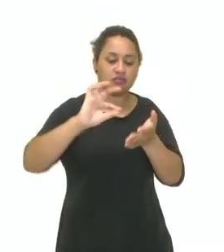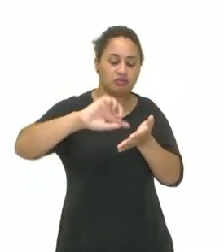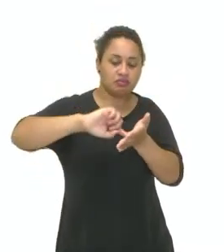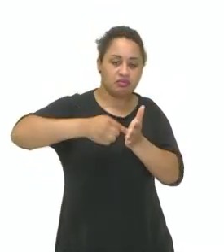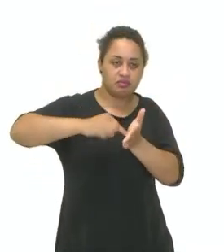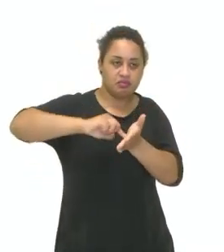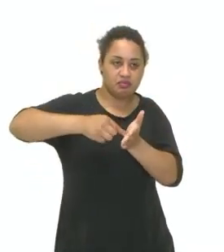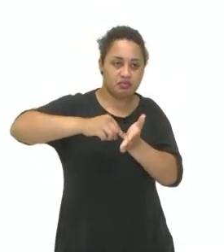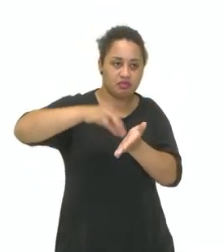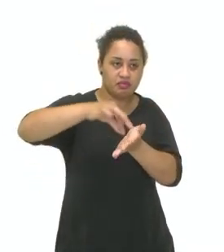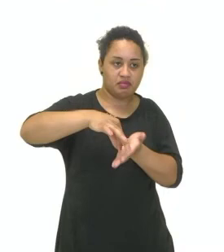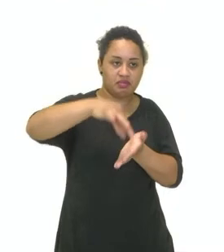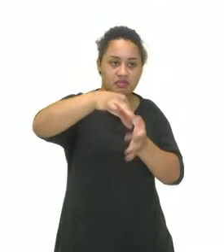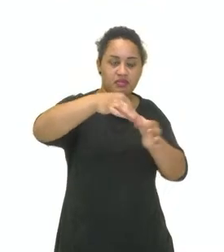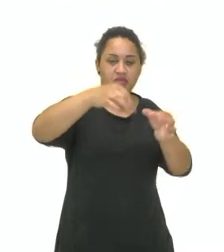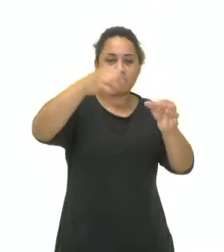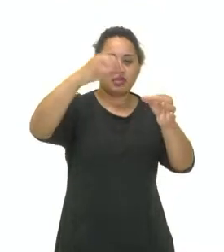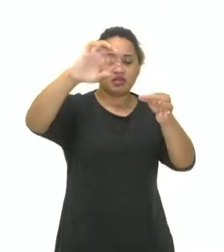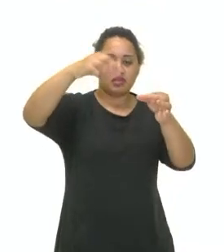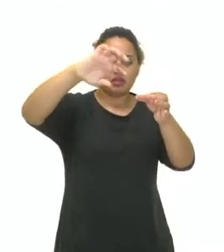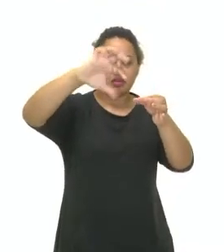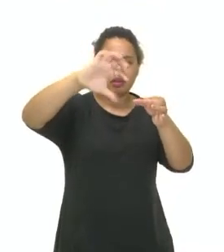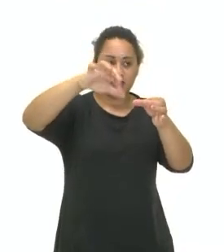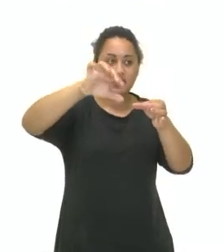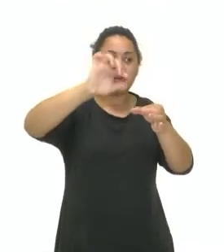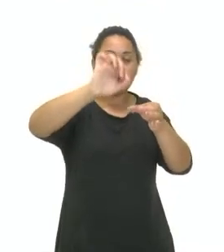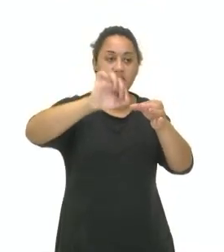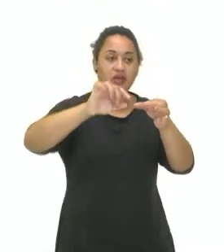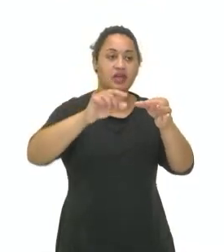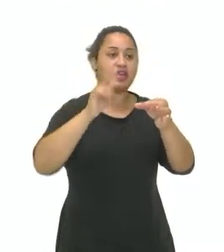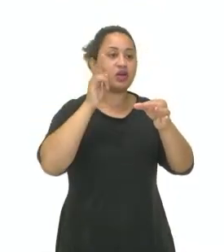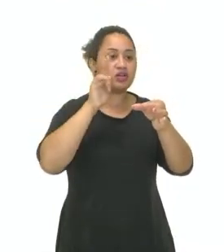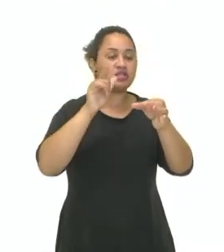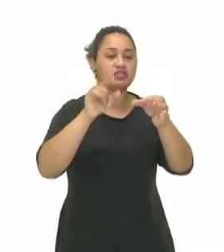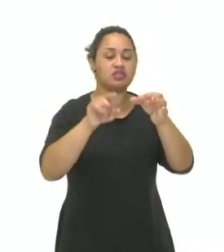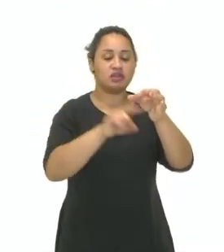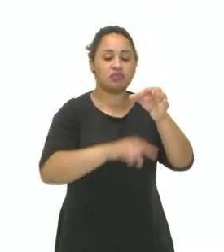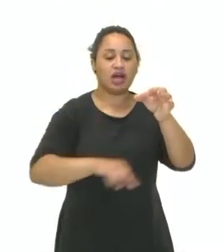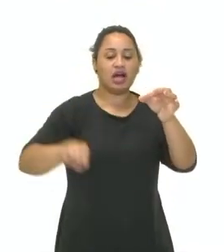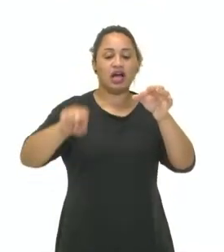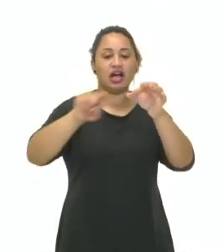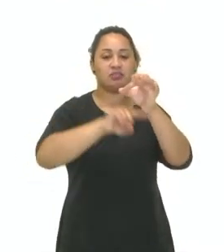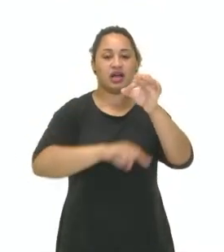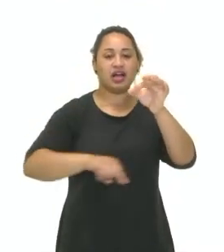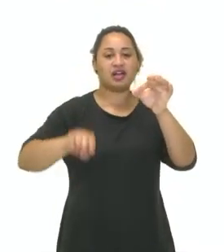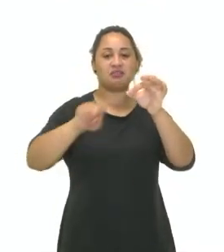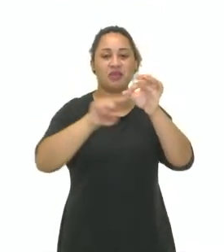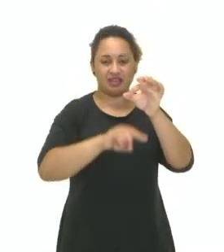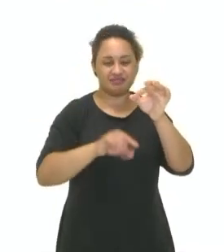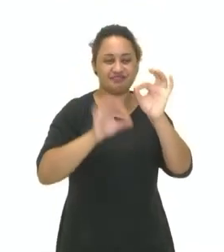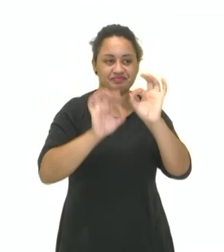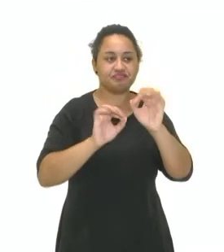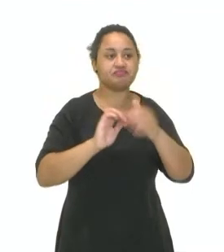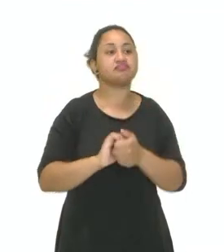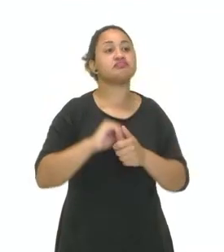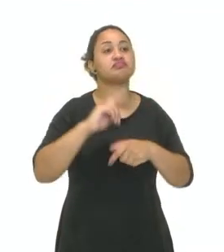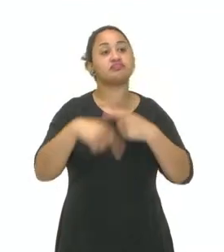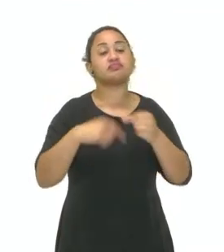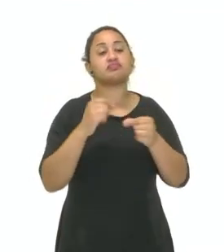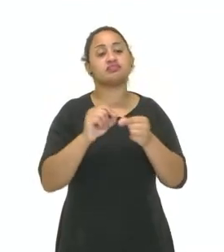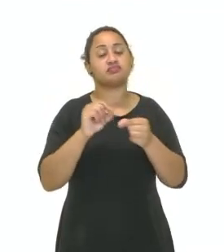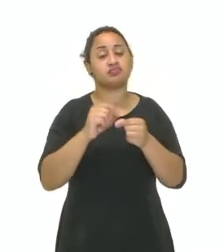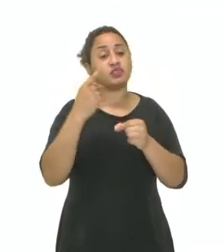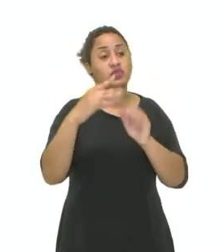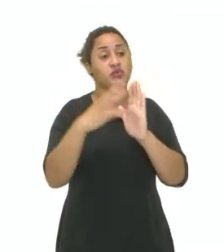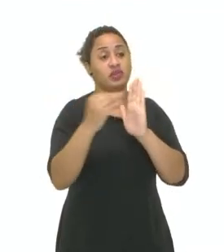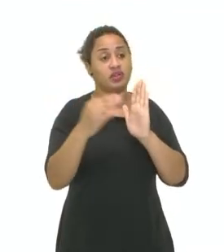ali, embaixo da torneira, para que, logicamente, produza esse giro, né? Após a construção de seu modelo,